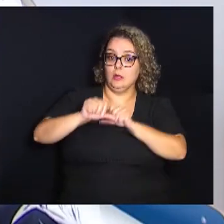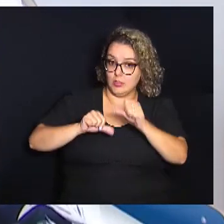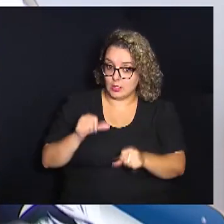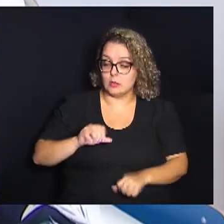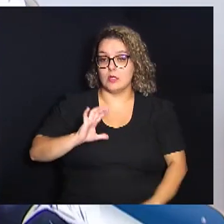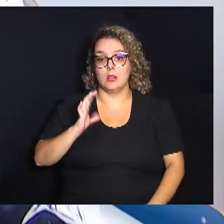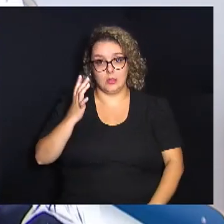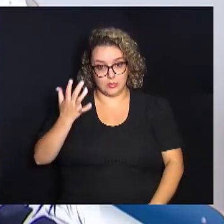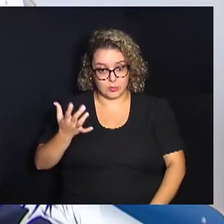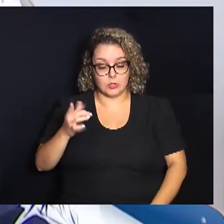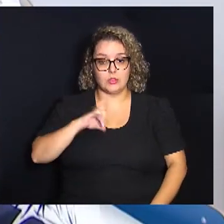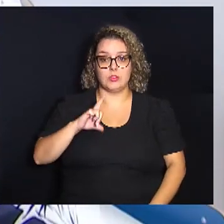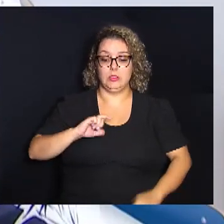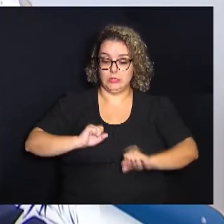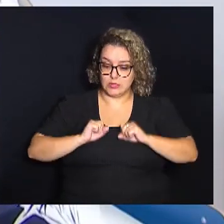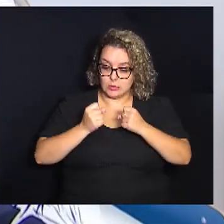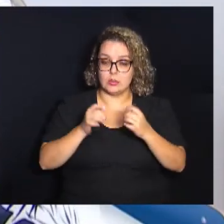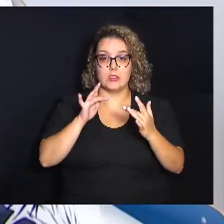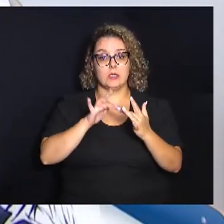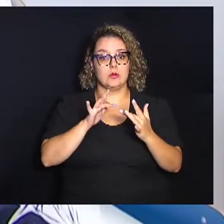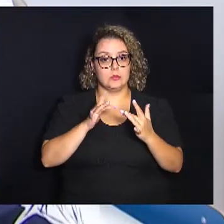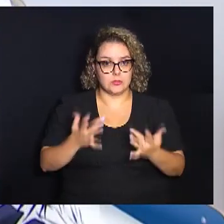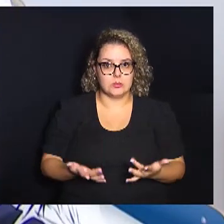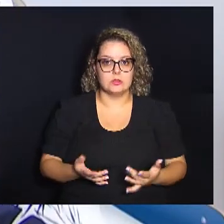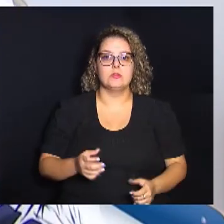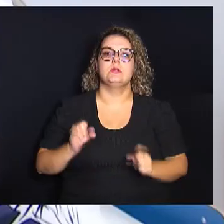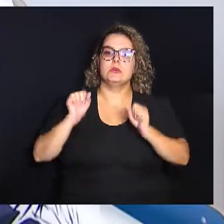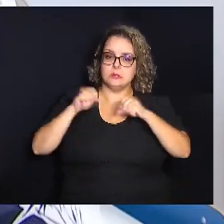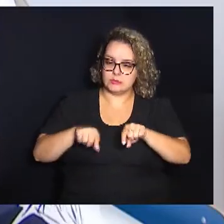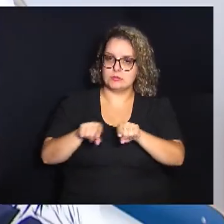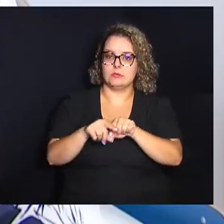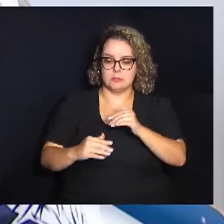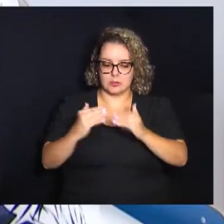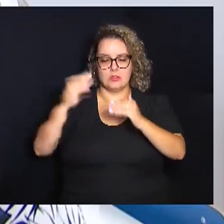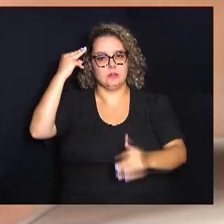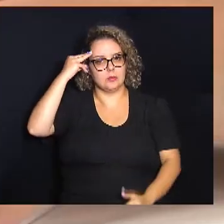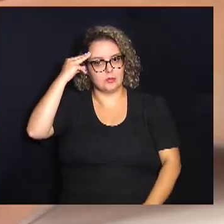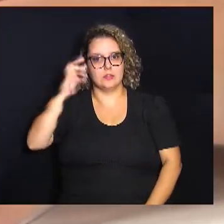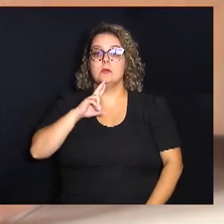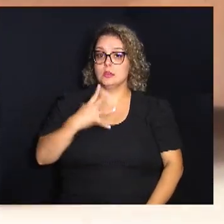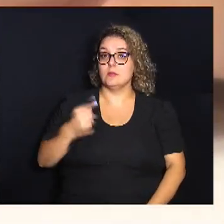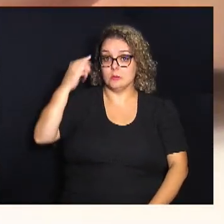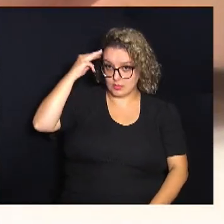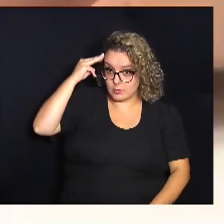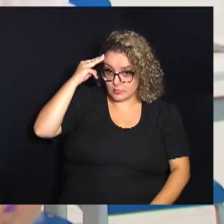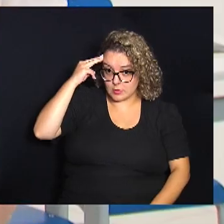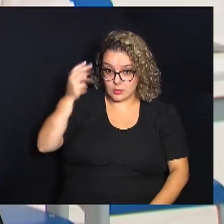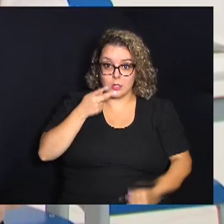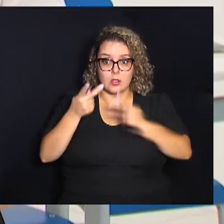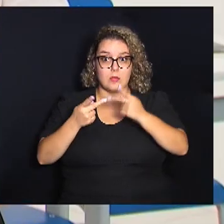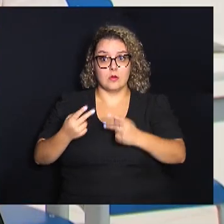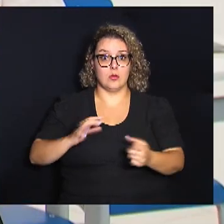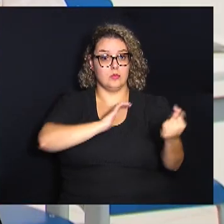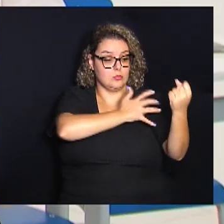Ele vai ter esse reforço na conexão, e aí isso também vai desenvolver memória. O resultado é memória. E falando em músculo, assim